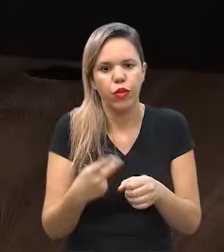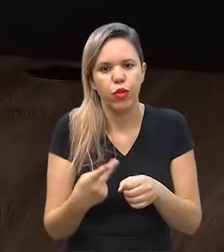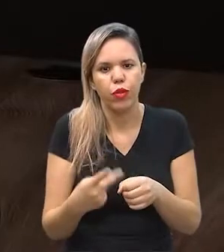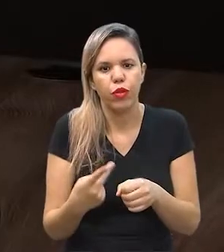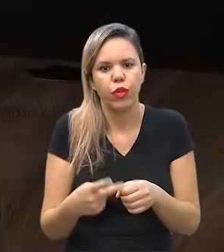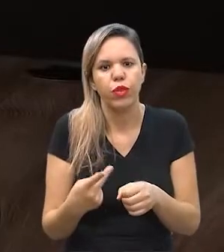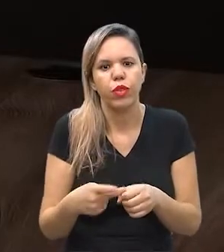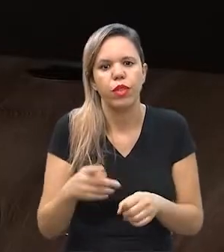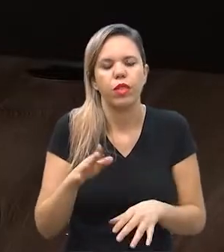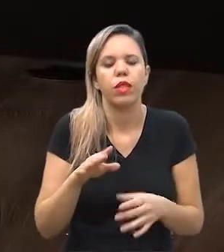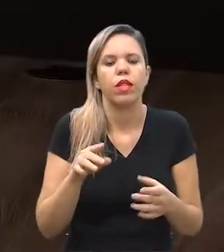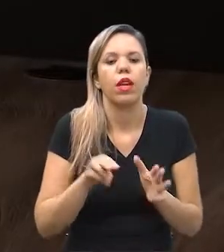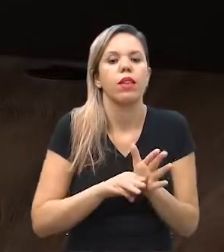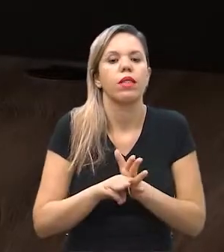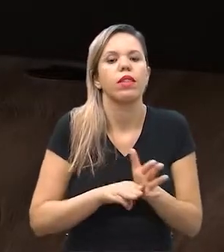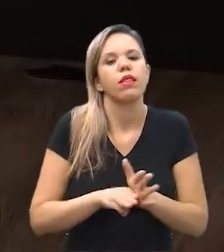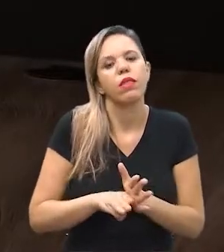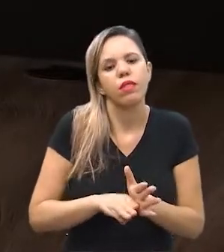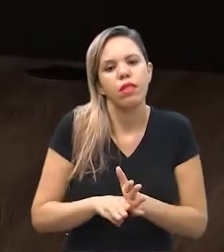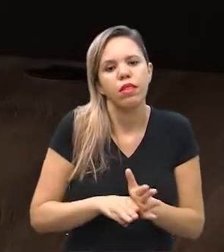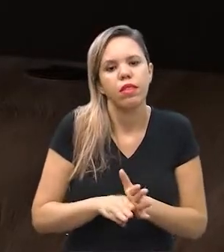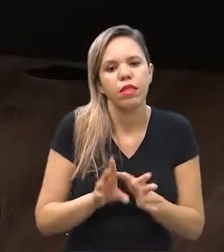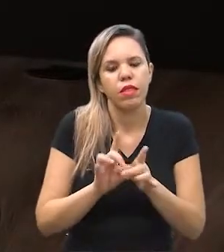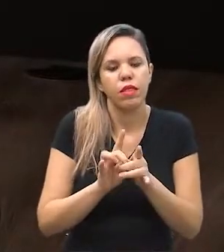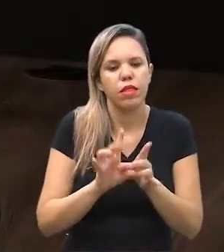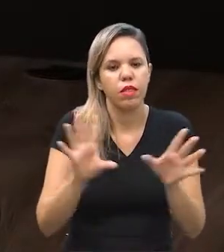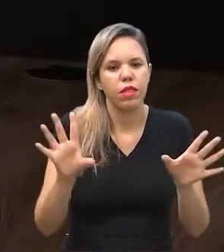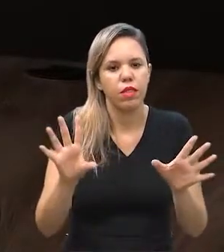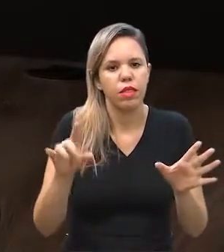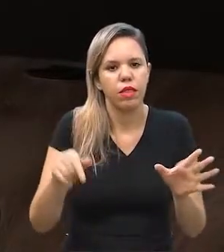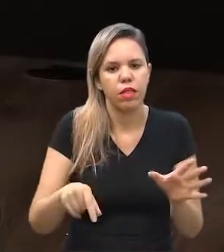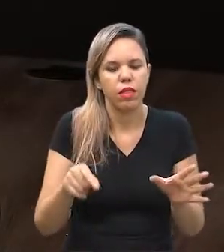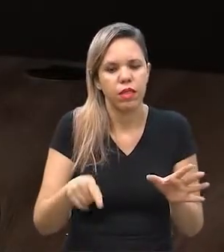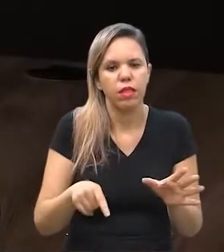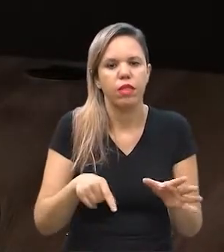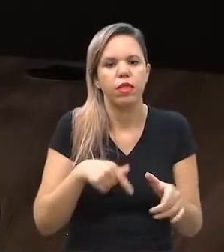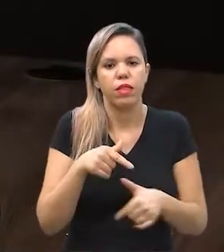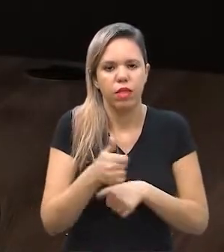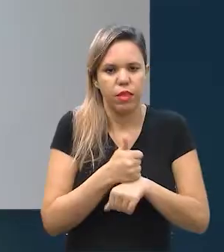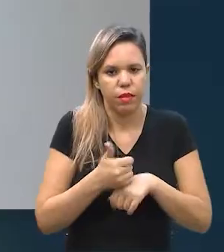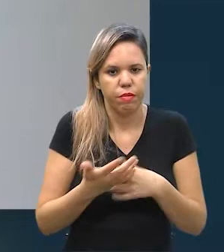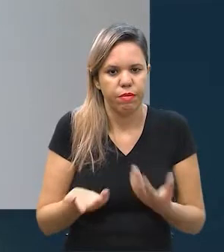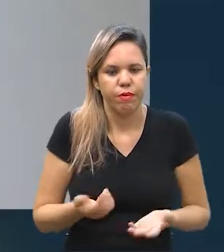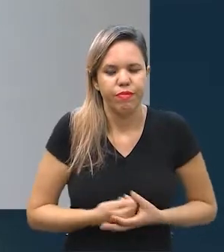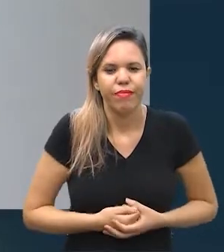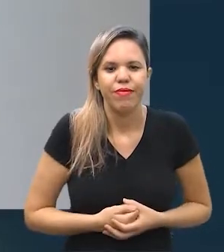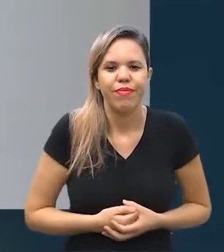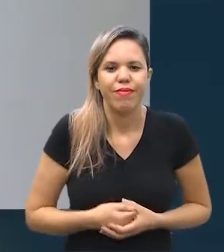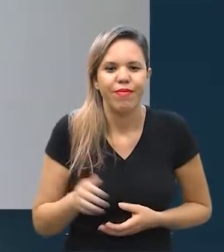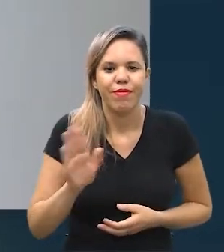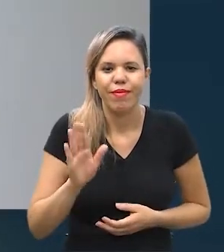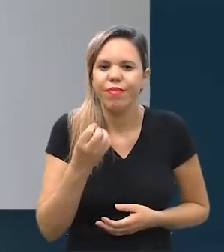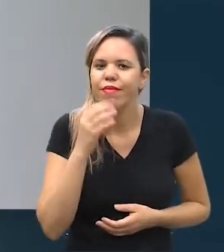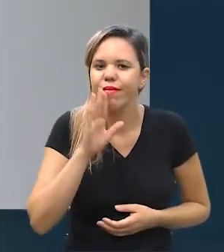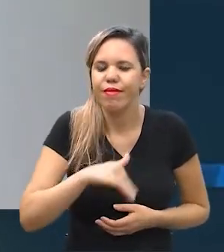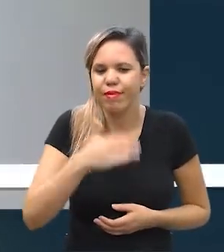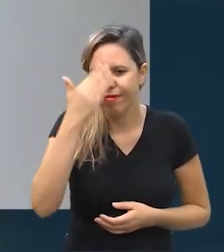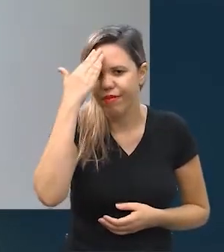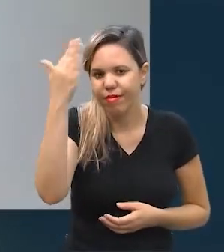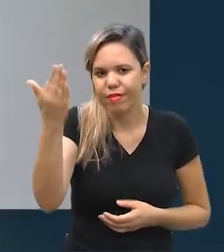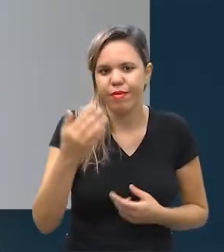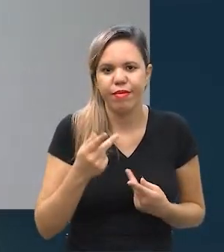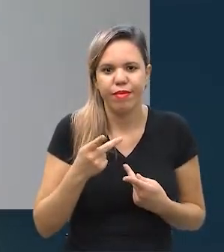produtos e as metodologias disponíveis para esse segmento. Olá, boa tarde, agradeço